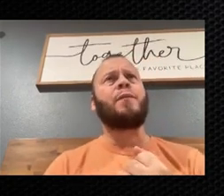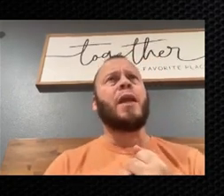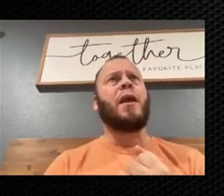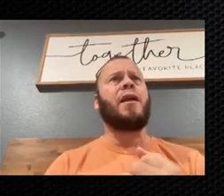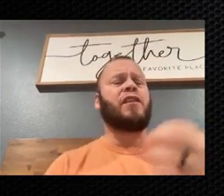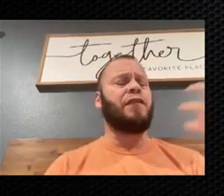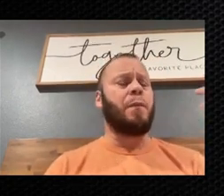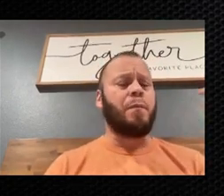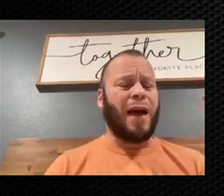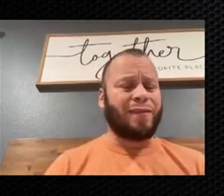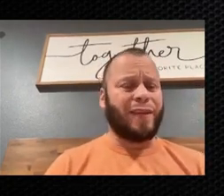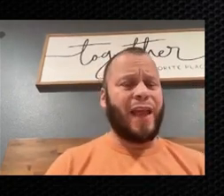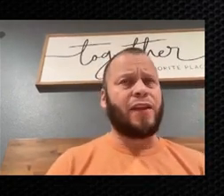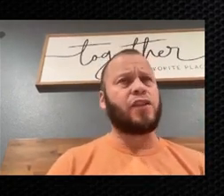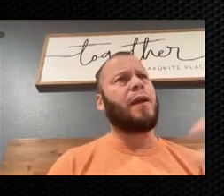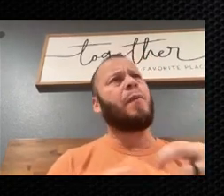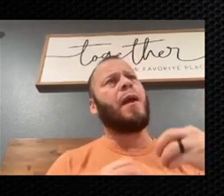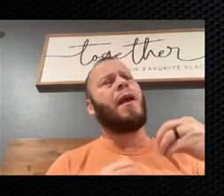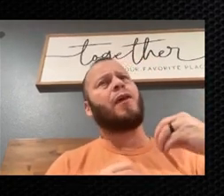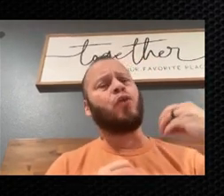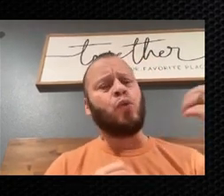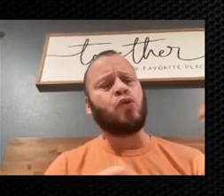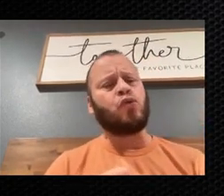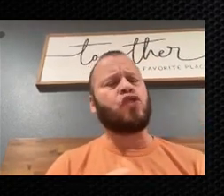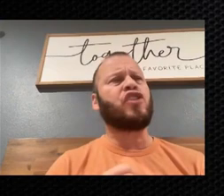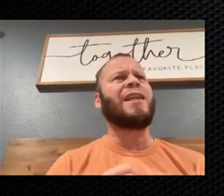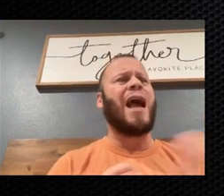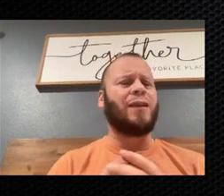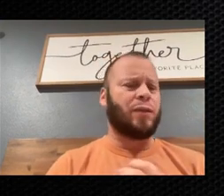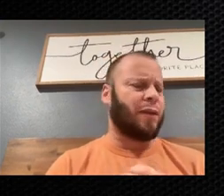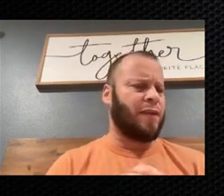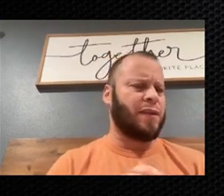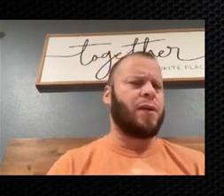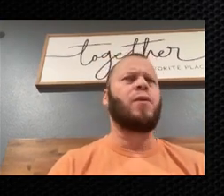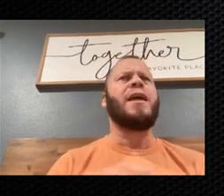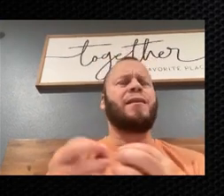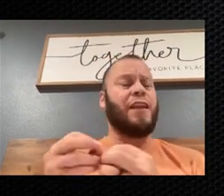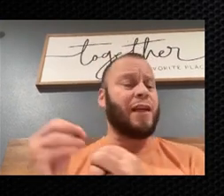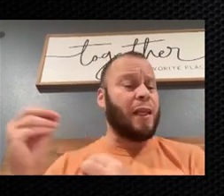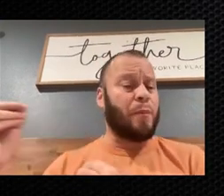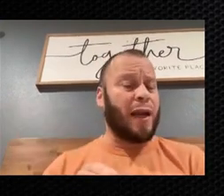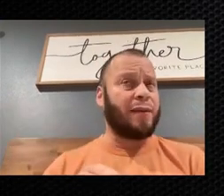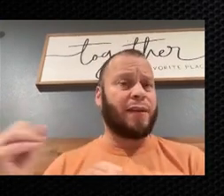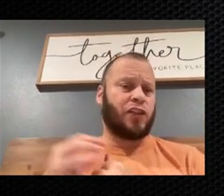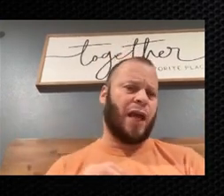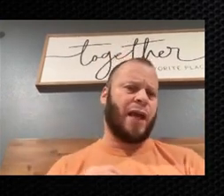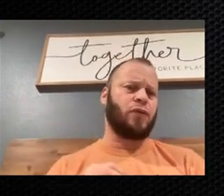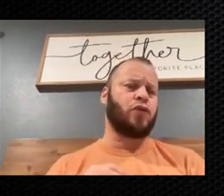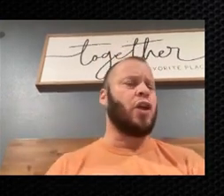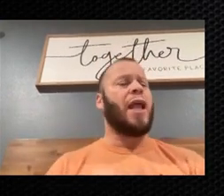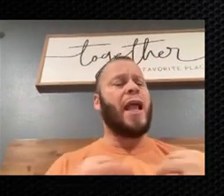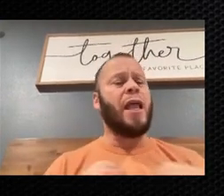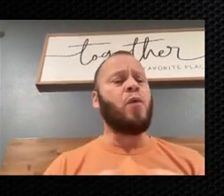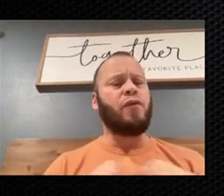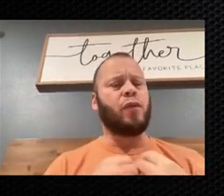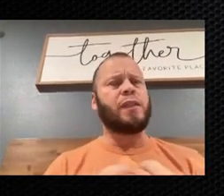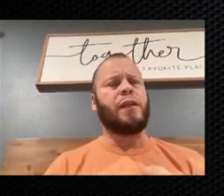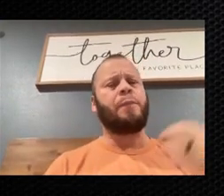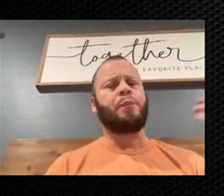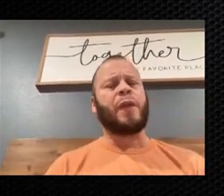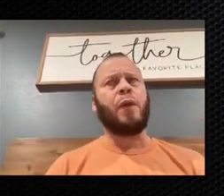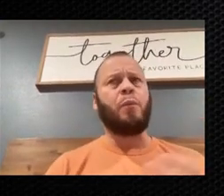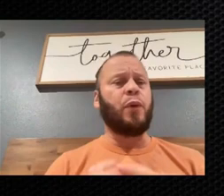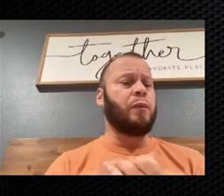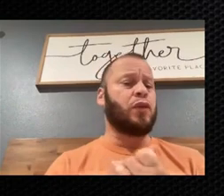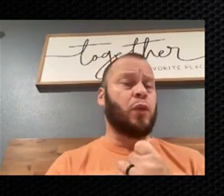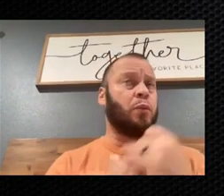bolsonaro teve matérias né anúncios tirado da televisão teve aquela parada das rádios eu e